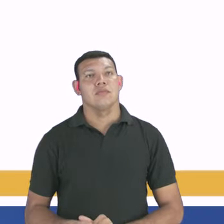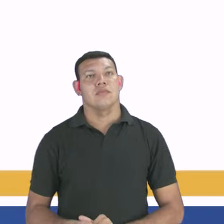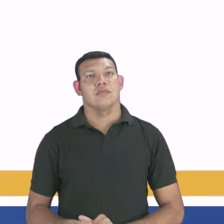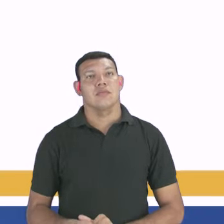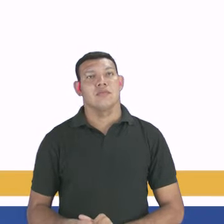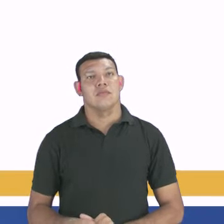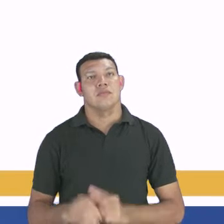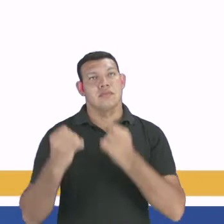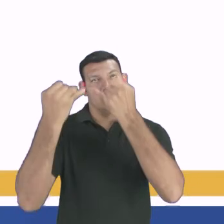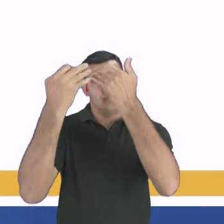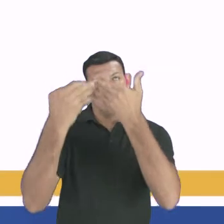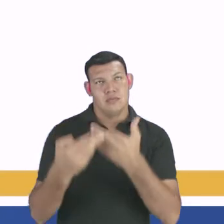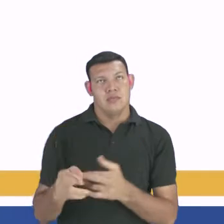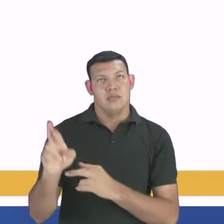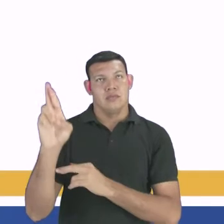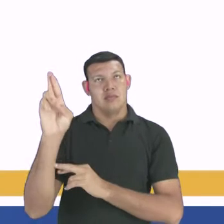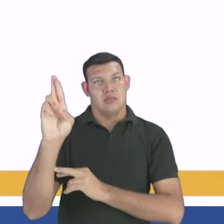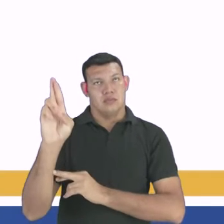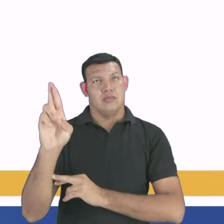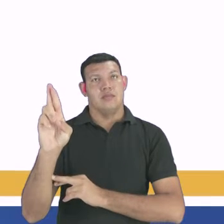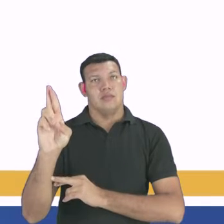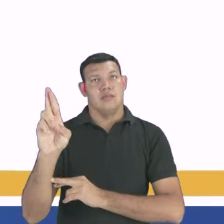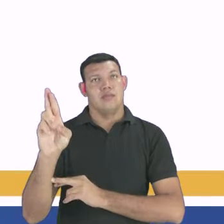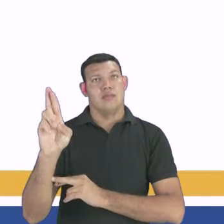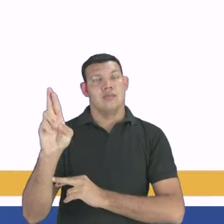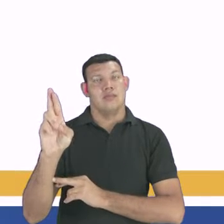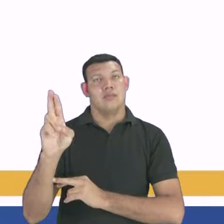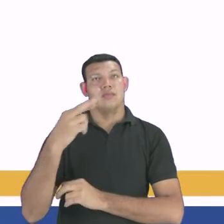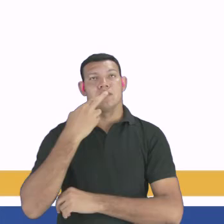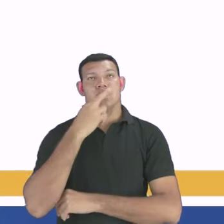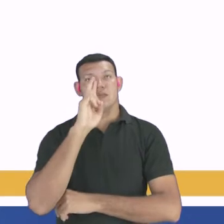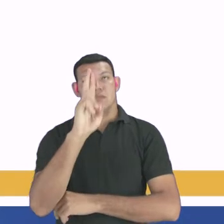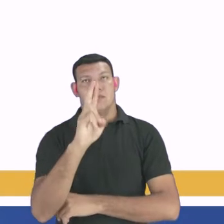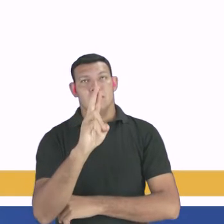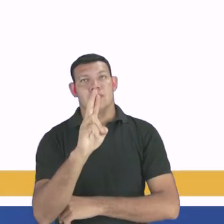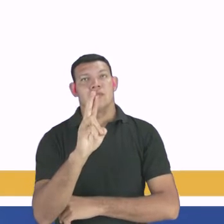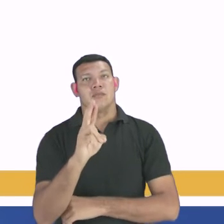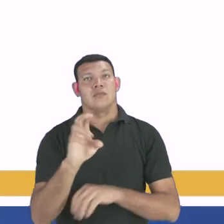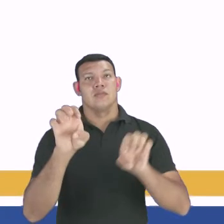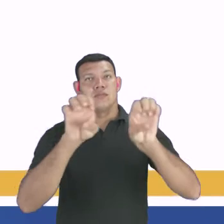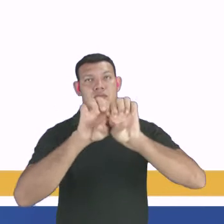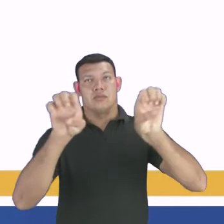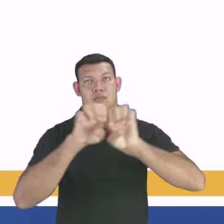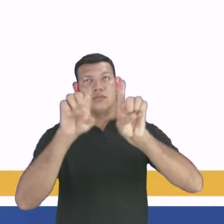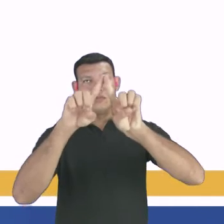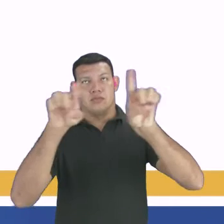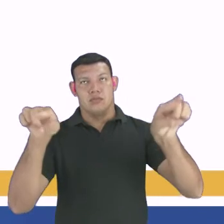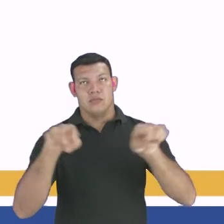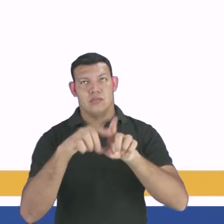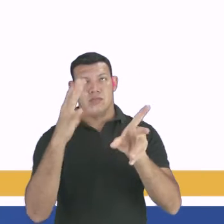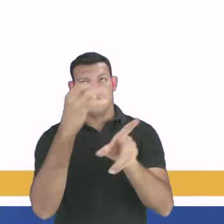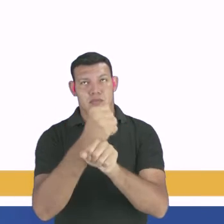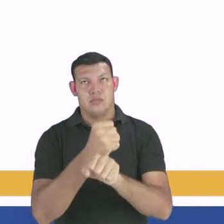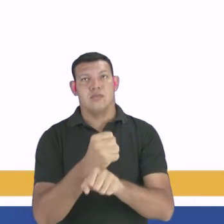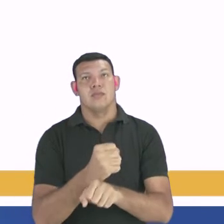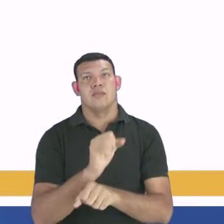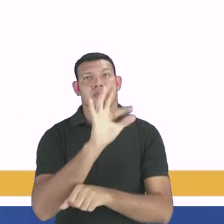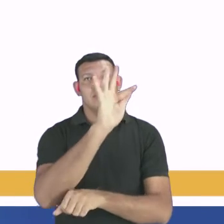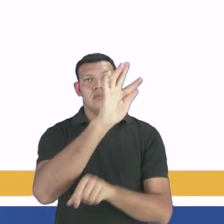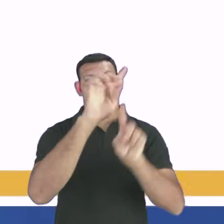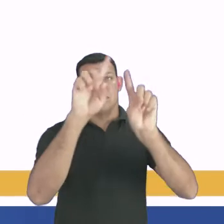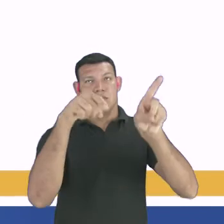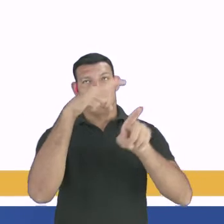raiz ou solução de equação trigonométrica quando a f de x = GTX